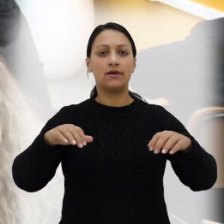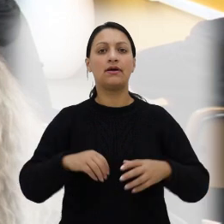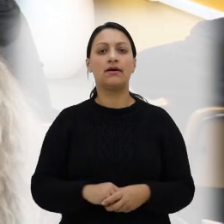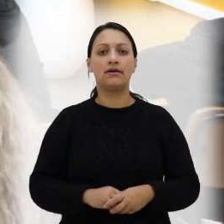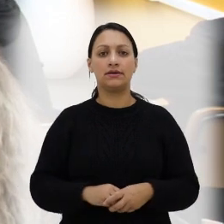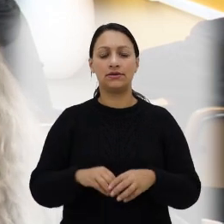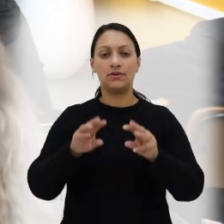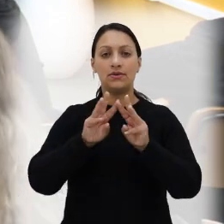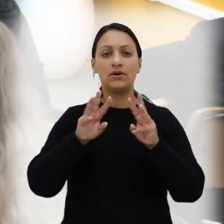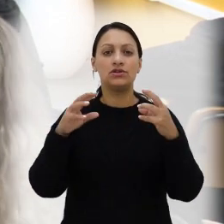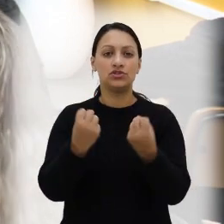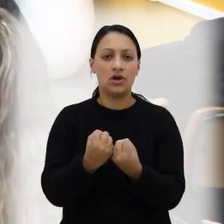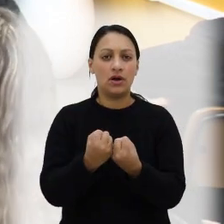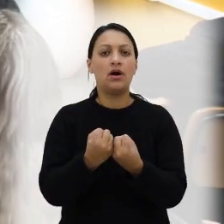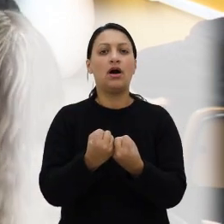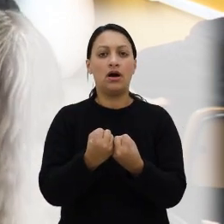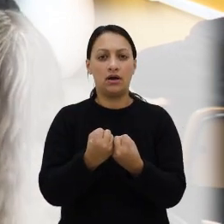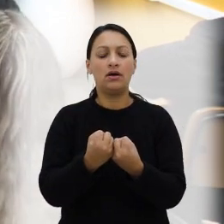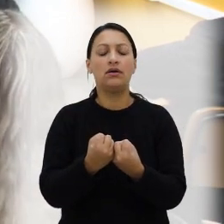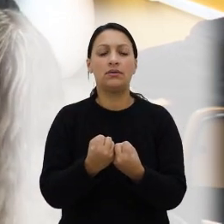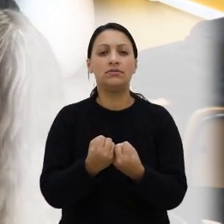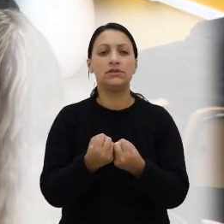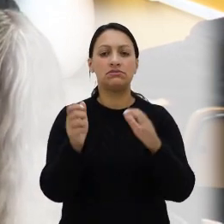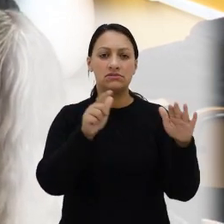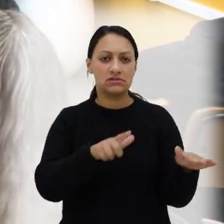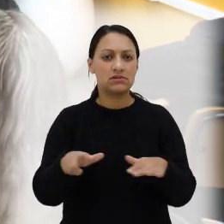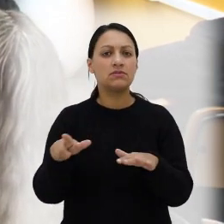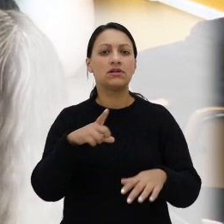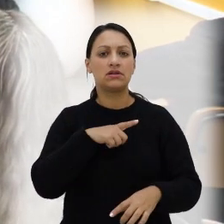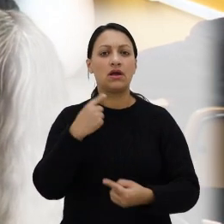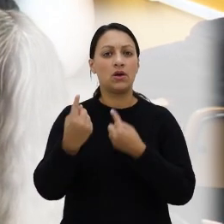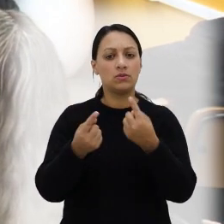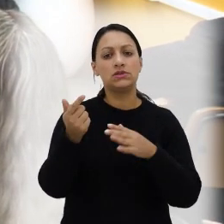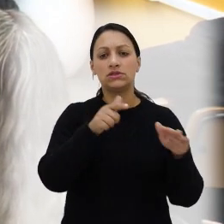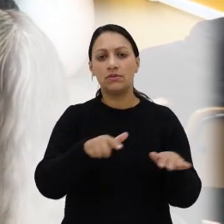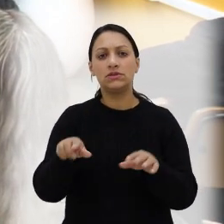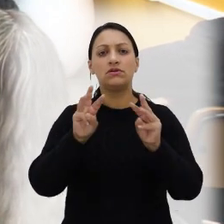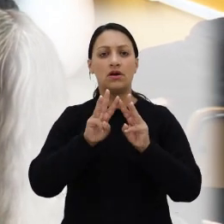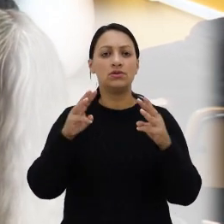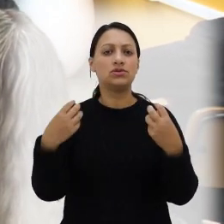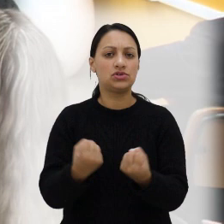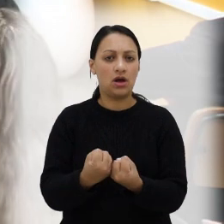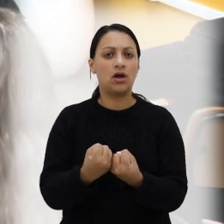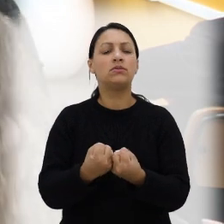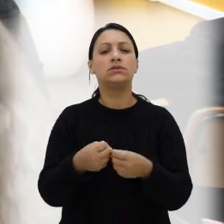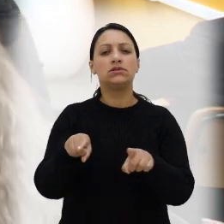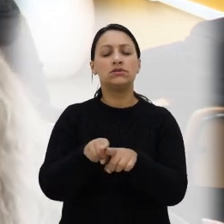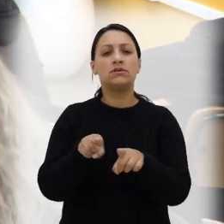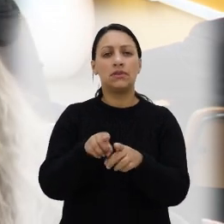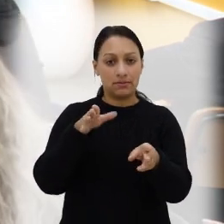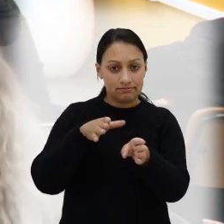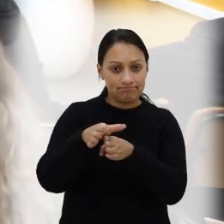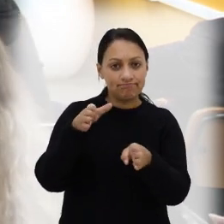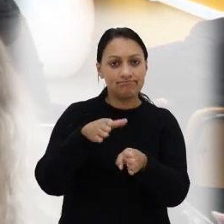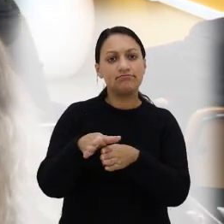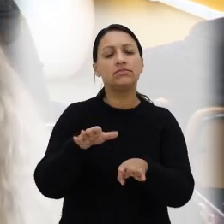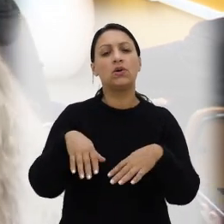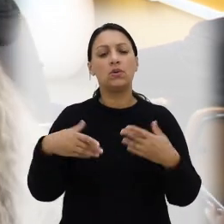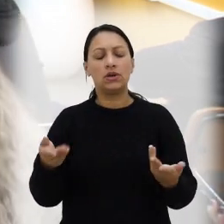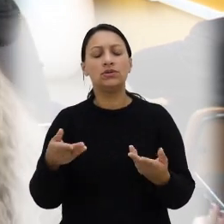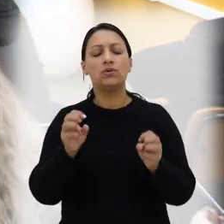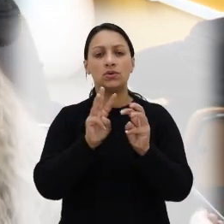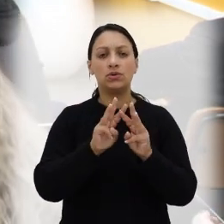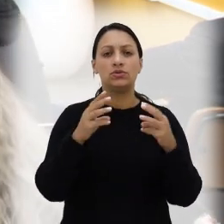o workshop, a semana vai ter algumas semanas que vão ter workshops e mentorias. Quando o